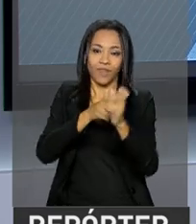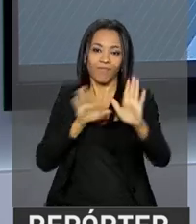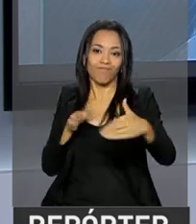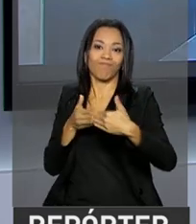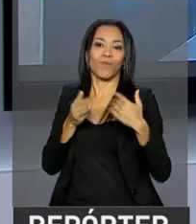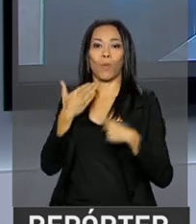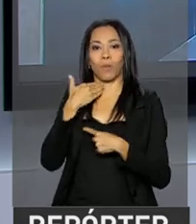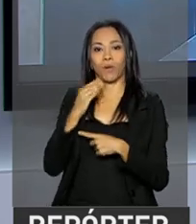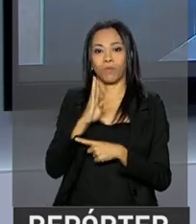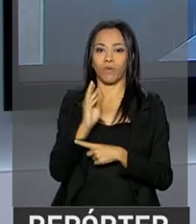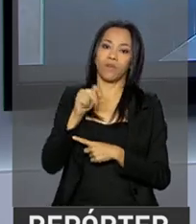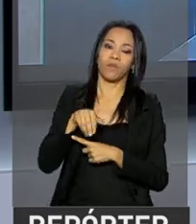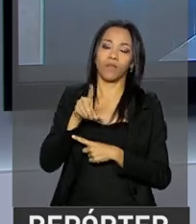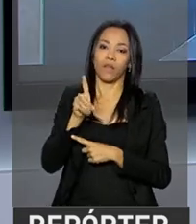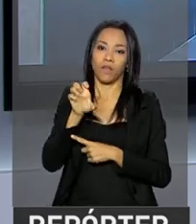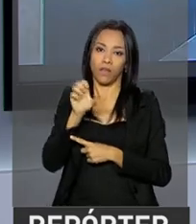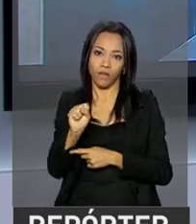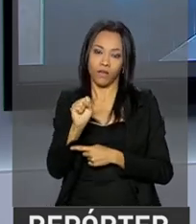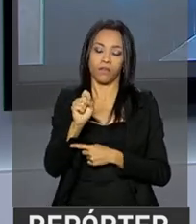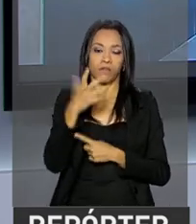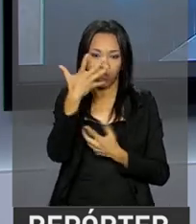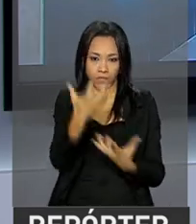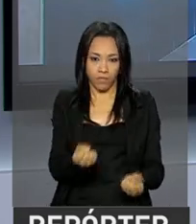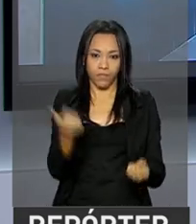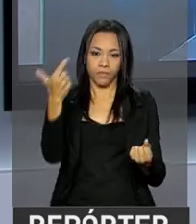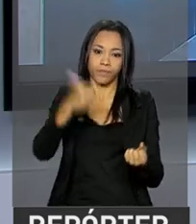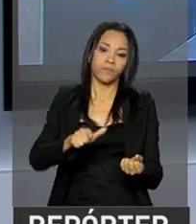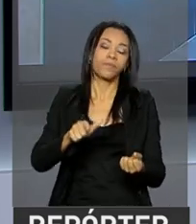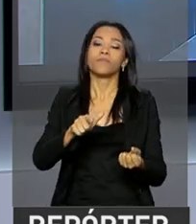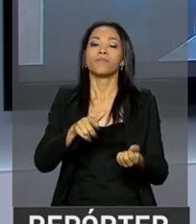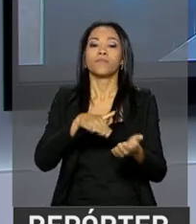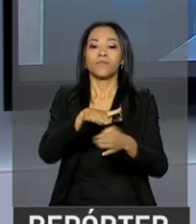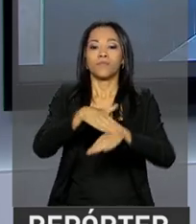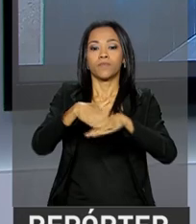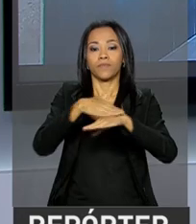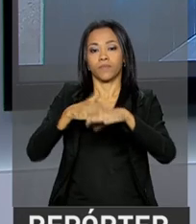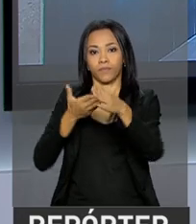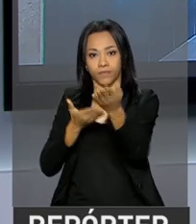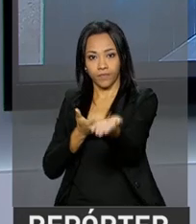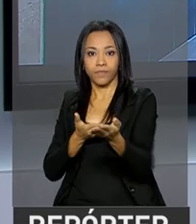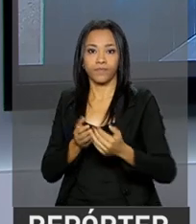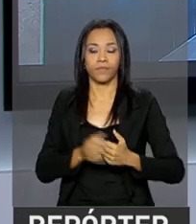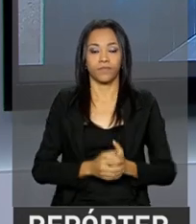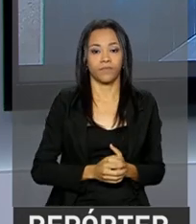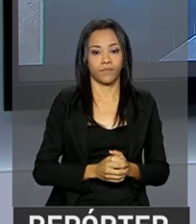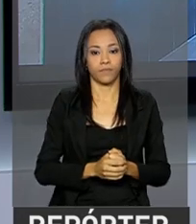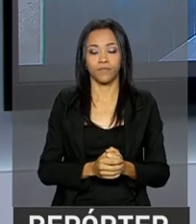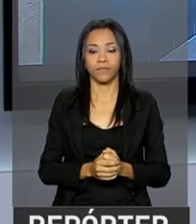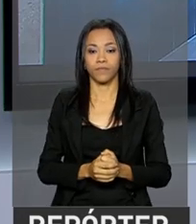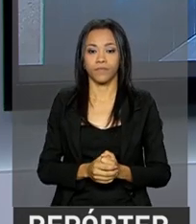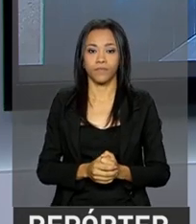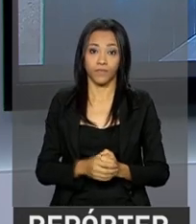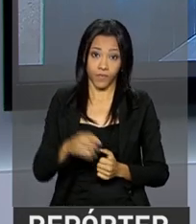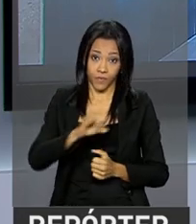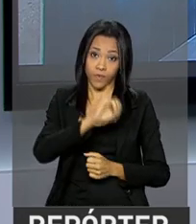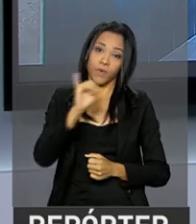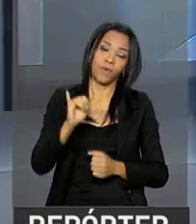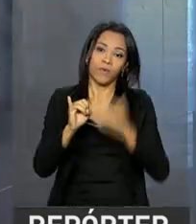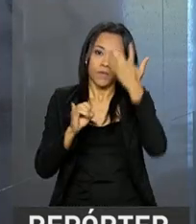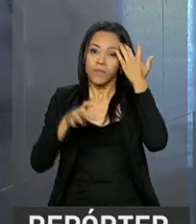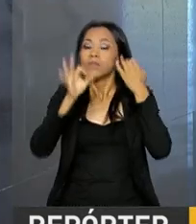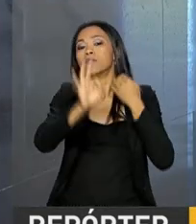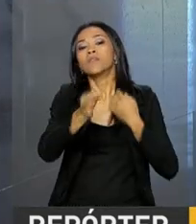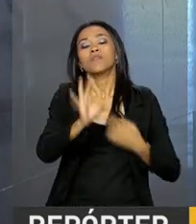então conversar mais uma vez com a Mara Kenup lá do Palácio Planalta. Ela tem as informações pra gente ao vivo. Oi, Mara. Oi, Leandro.